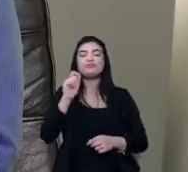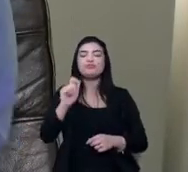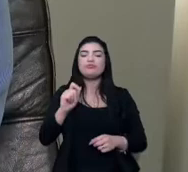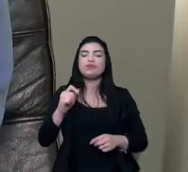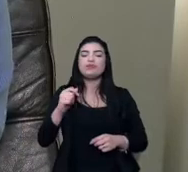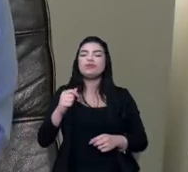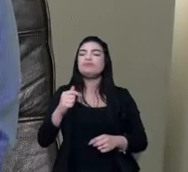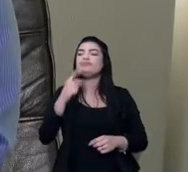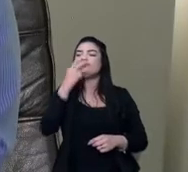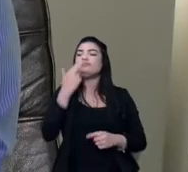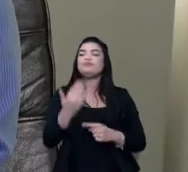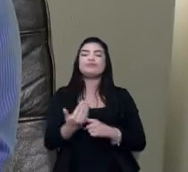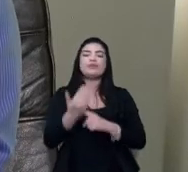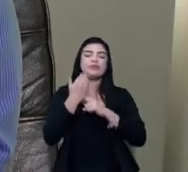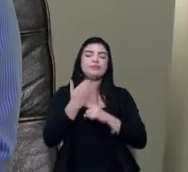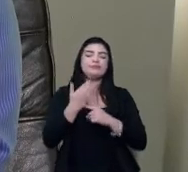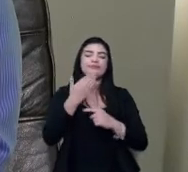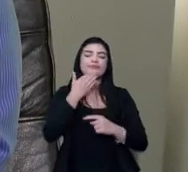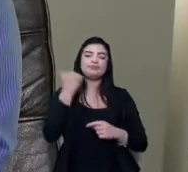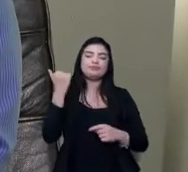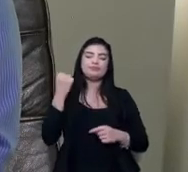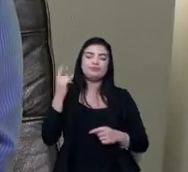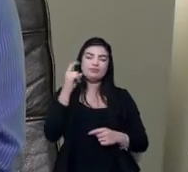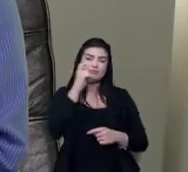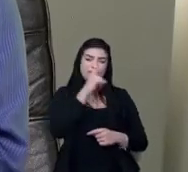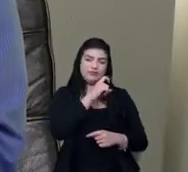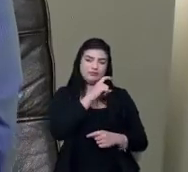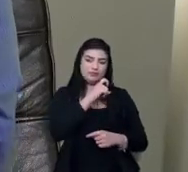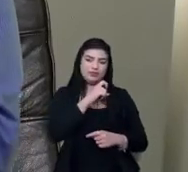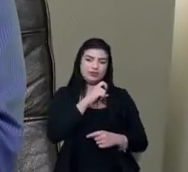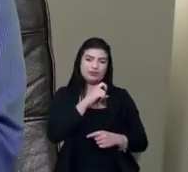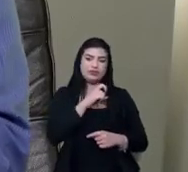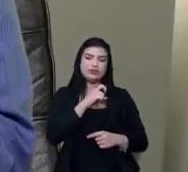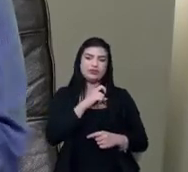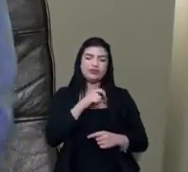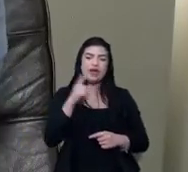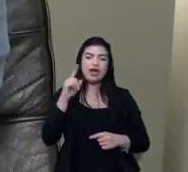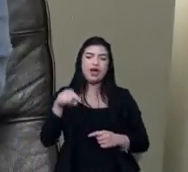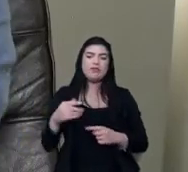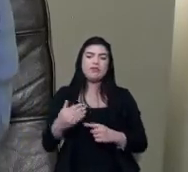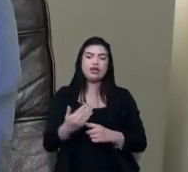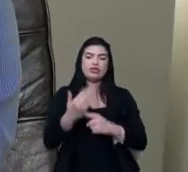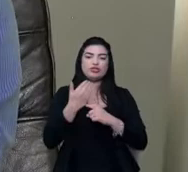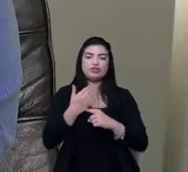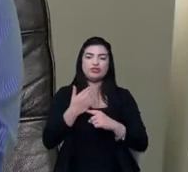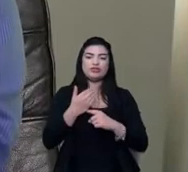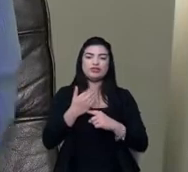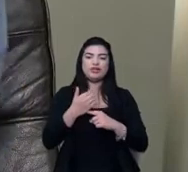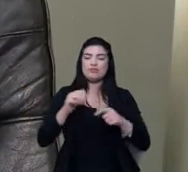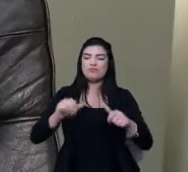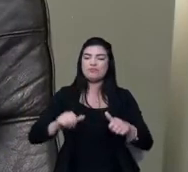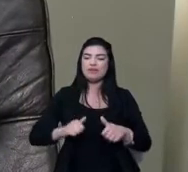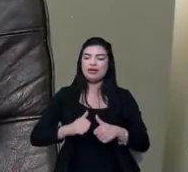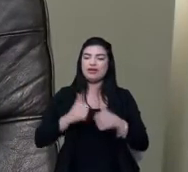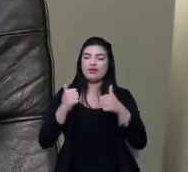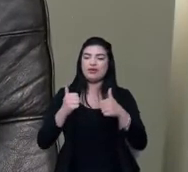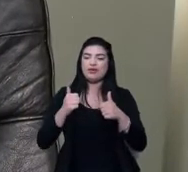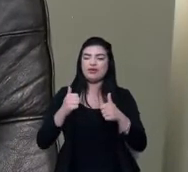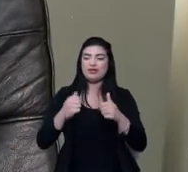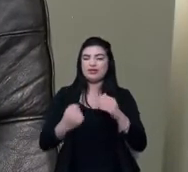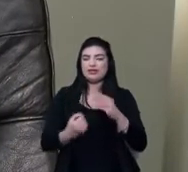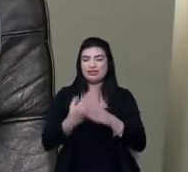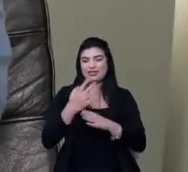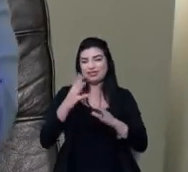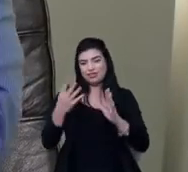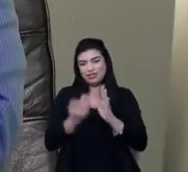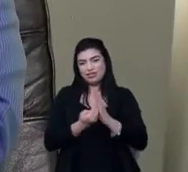ajudou a ultrapassar esse momento difícil, sabe? Assim, era aquilo que me dava para não surtar, e você se joga ali na arte e agrada também as pessoas,